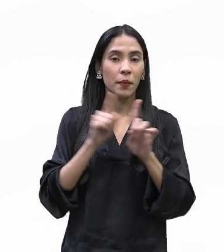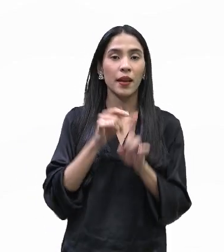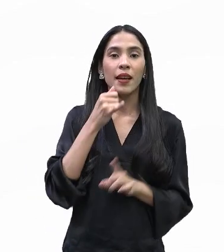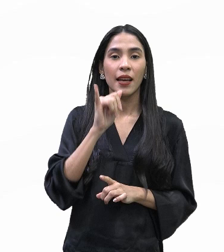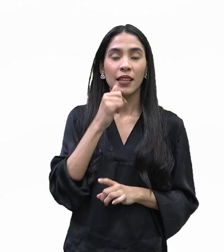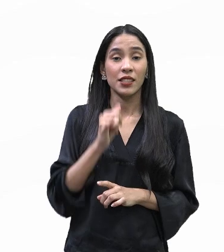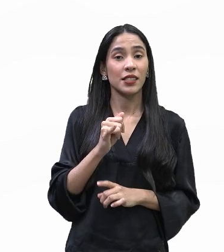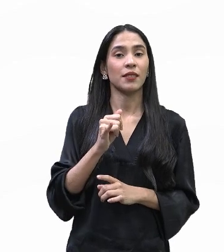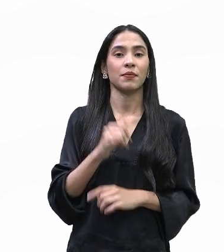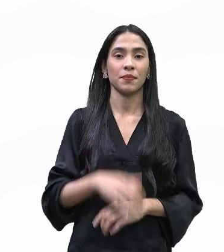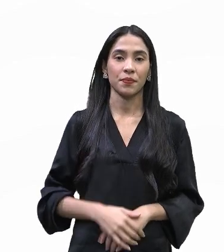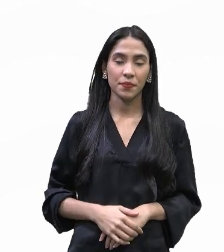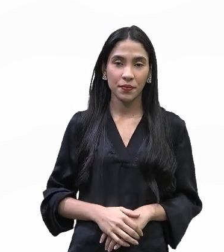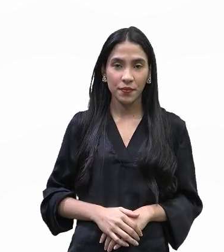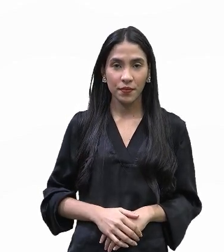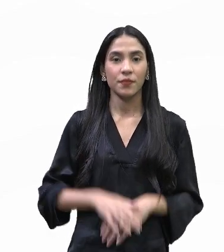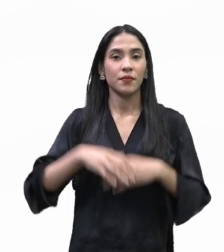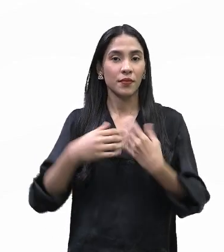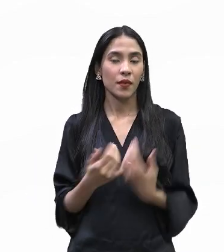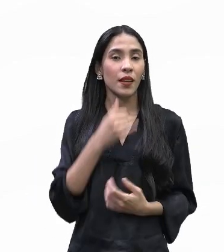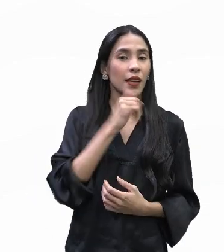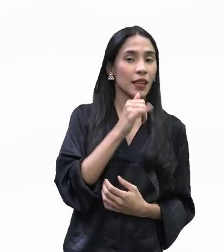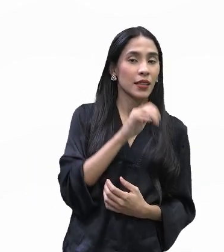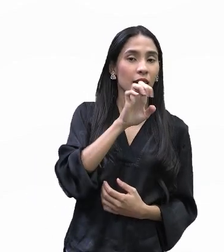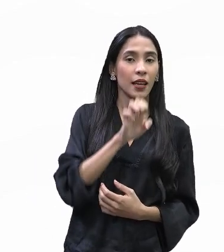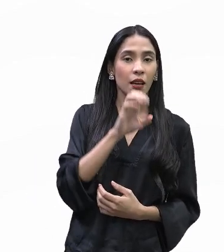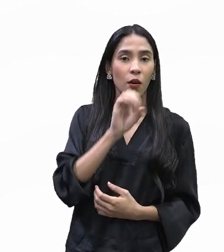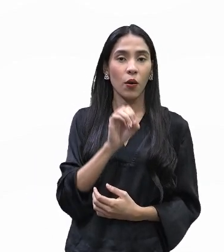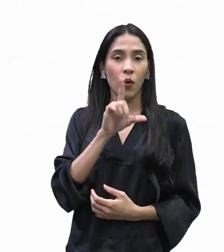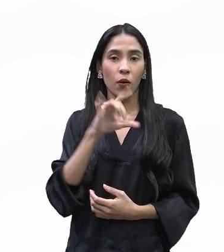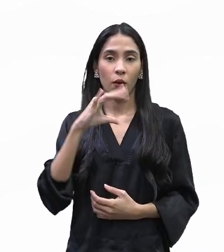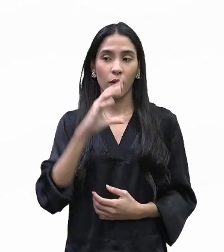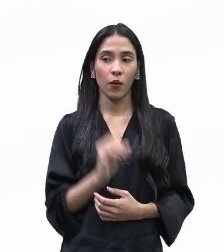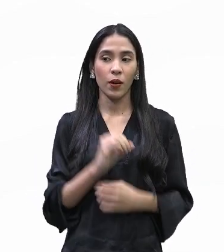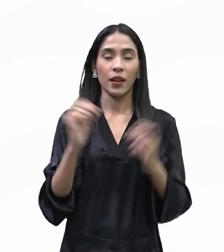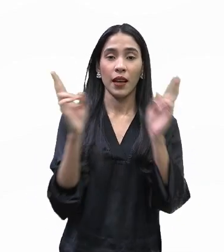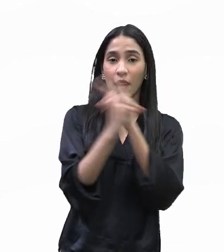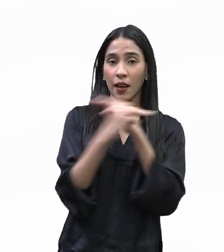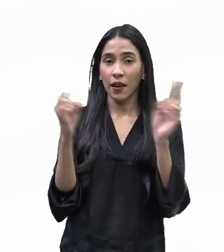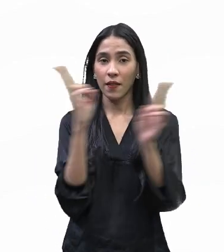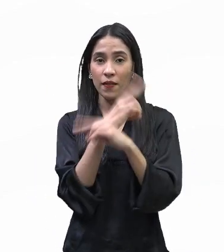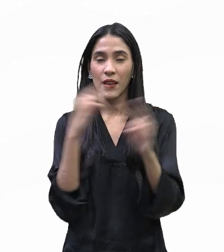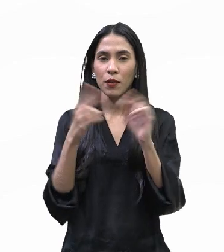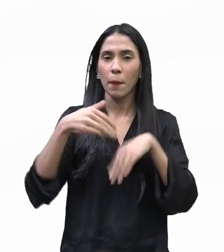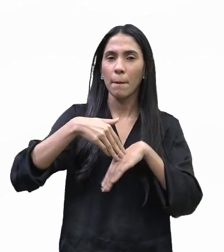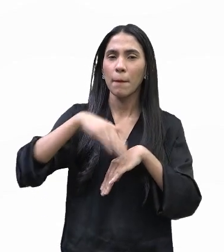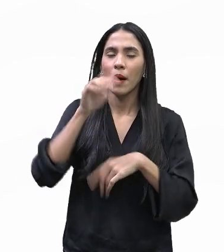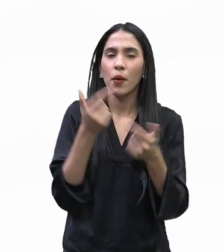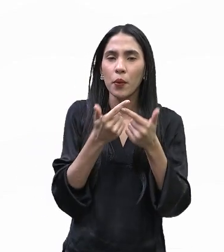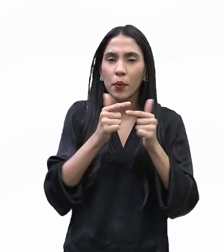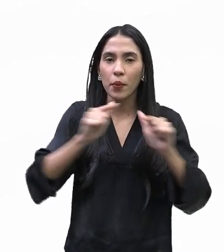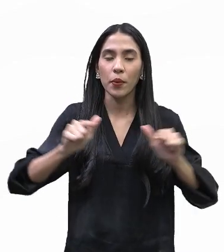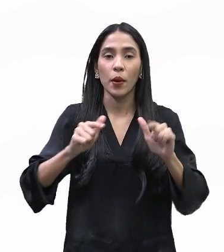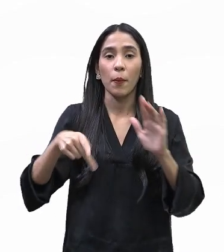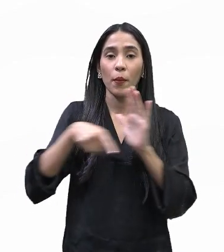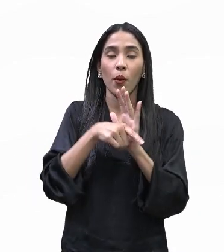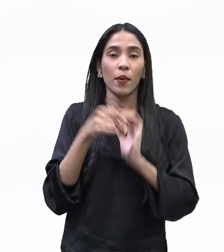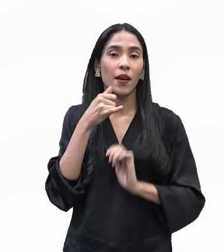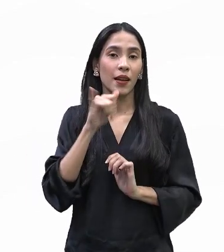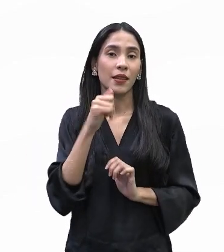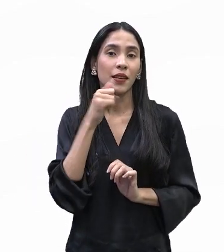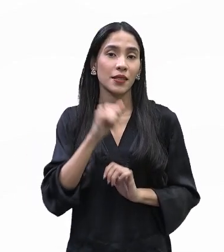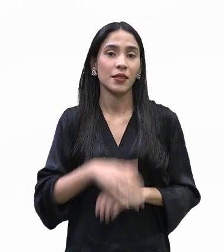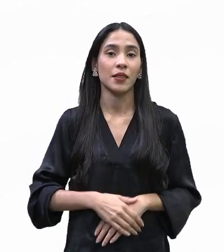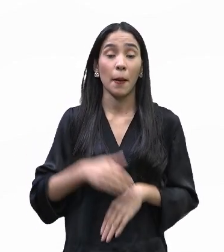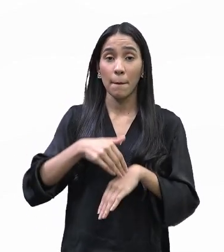energia elétrica. Assim como a energia eólica é uma das formas mais limpas de produção de energia